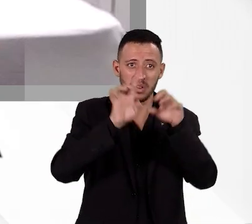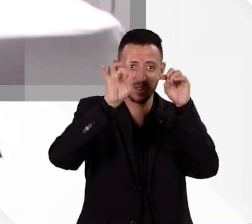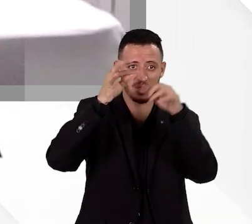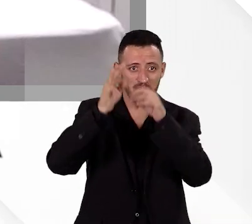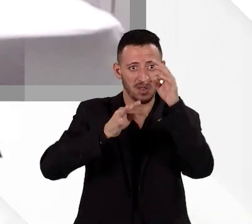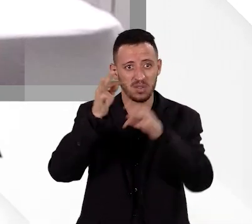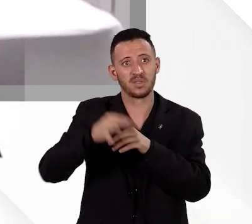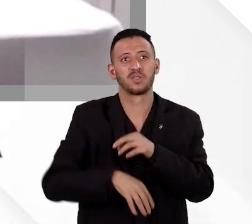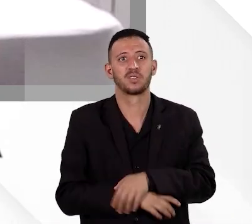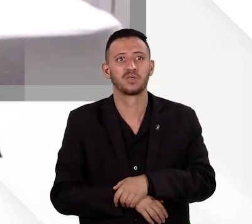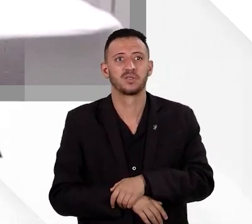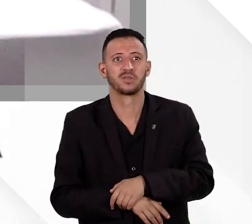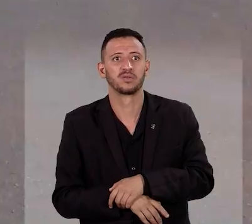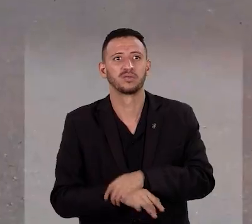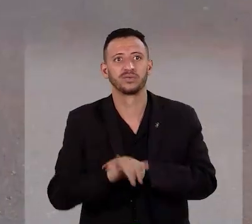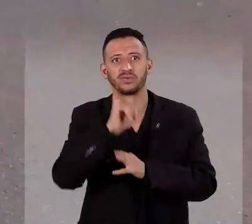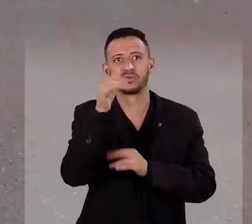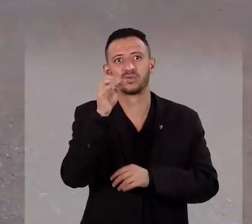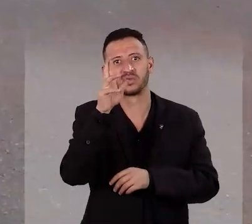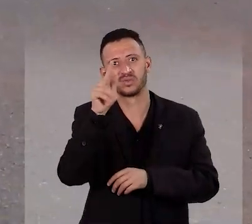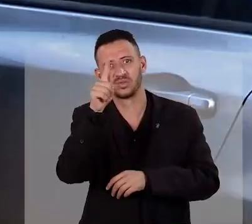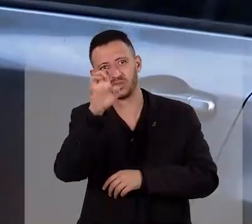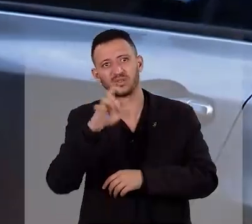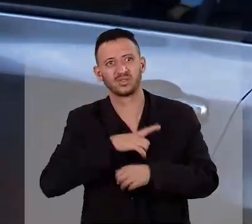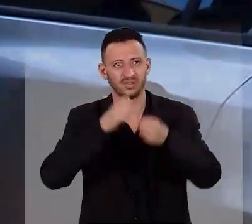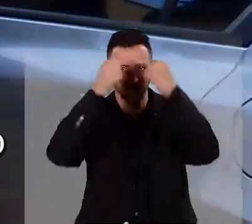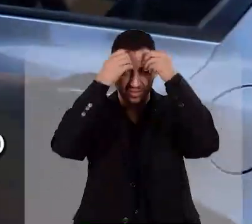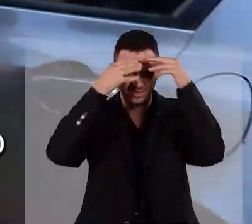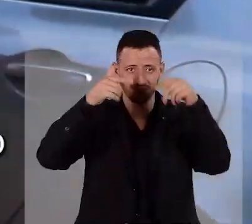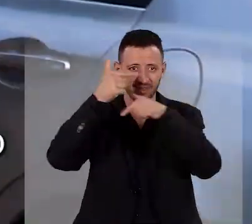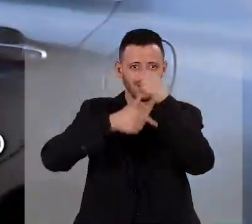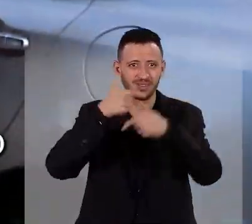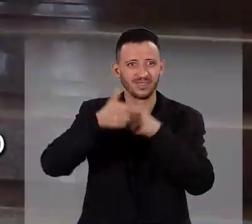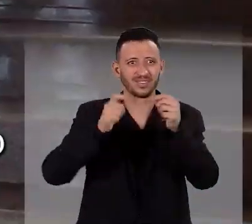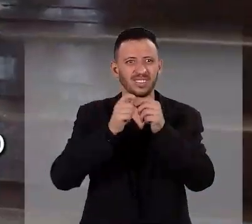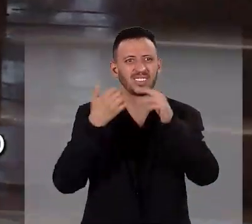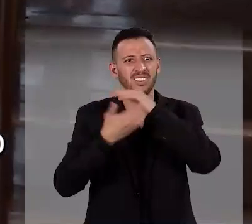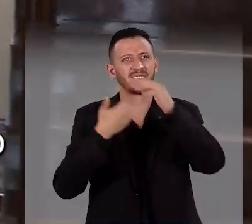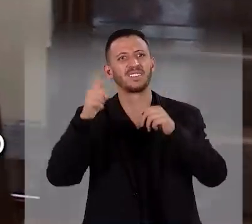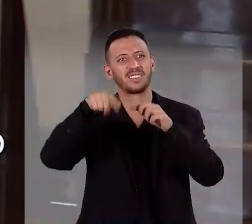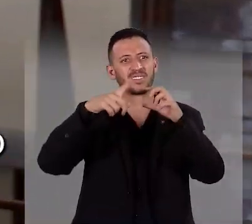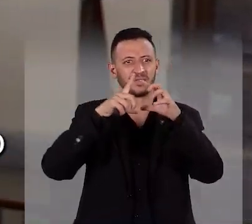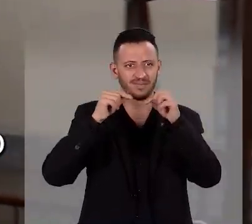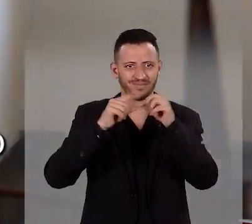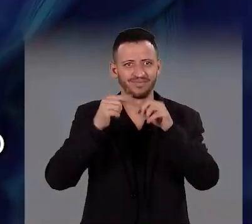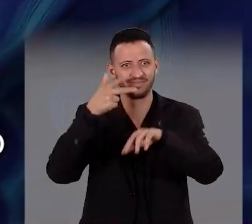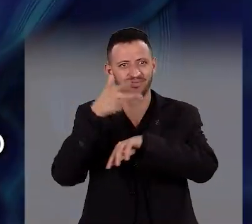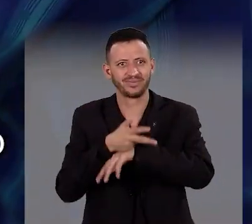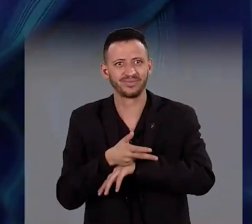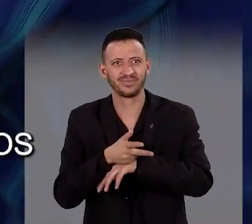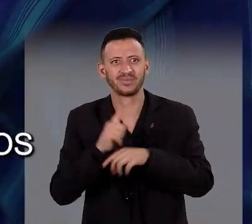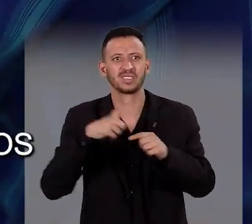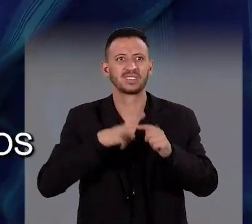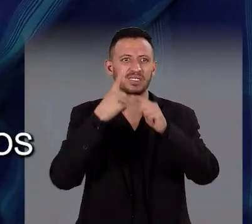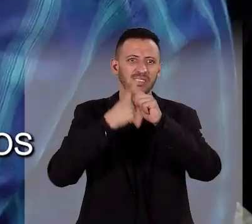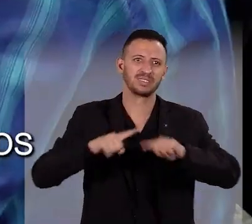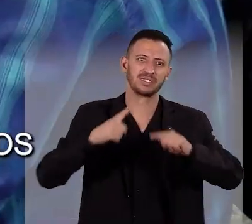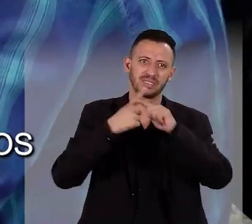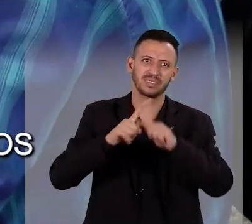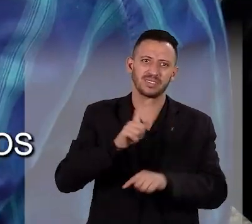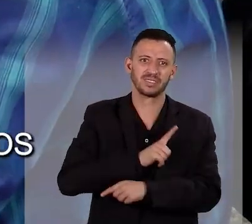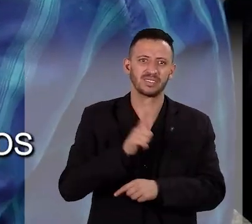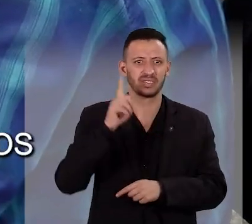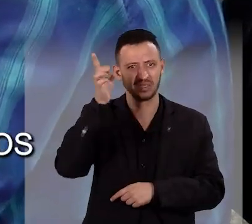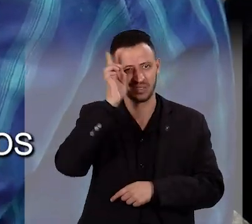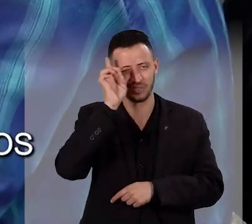trata especificamente do tema. Jorge tem autismo e hoje trabalha como editor de vídeo numa empresa em Brasília. Apesar dos